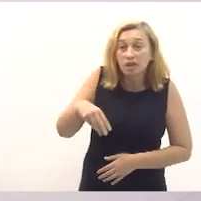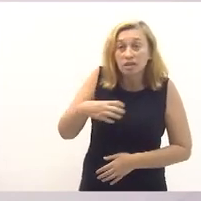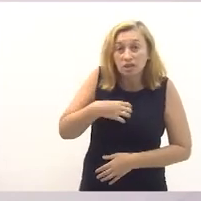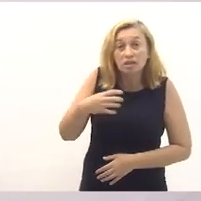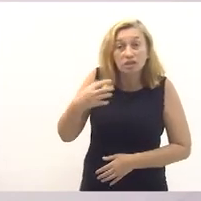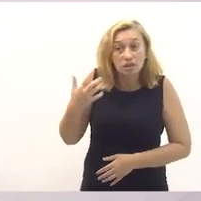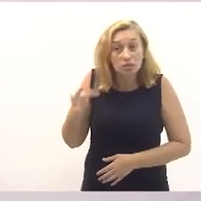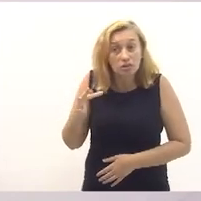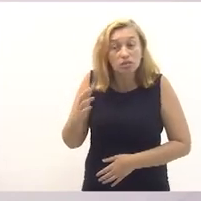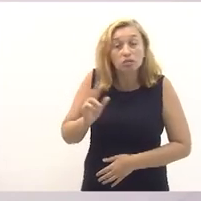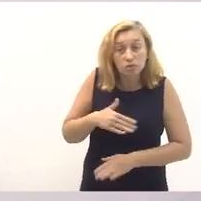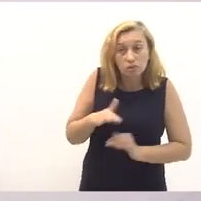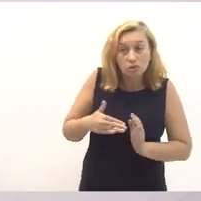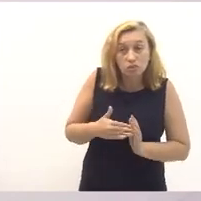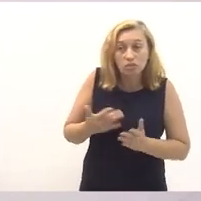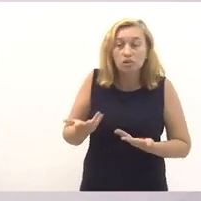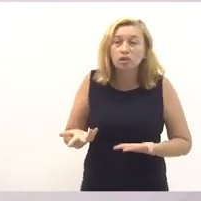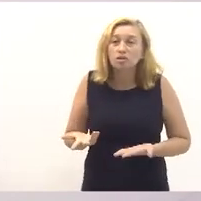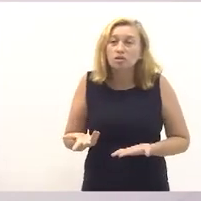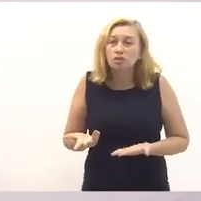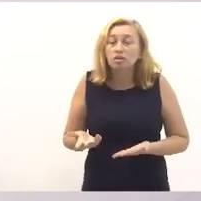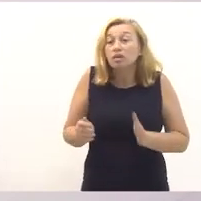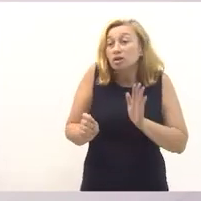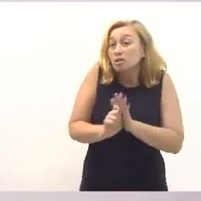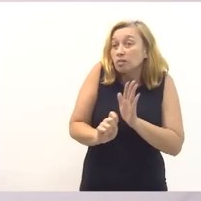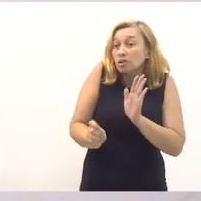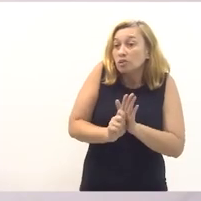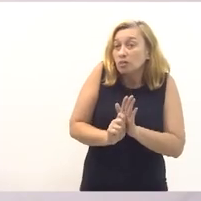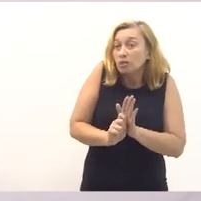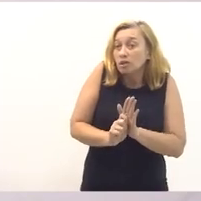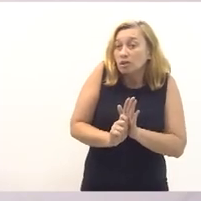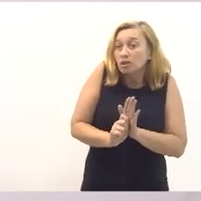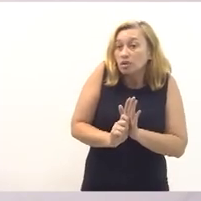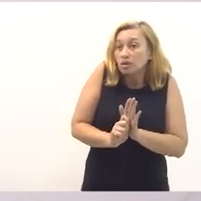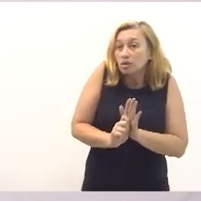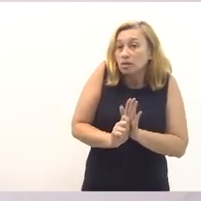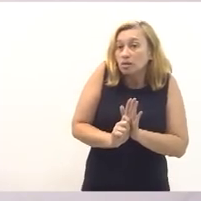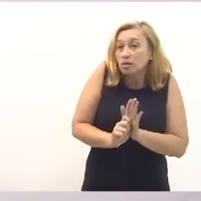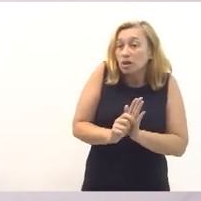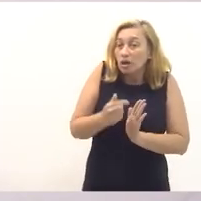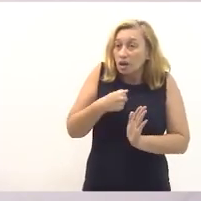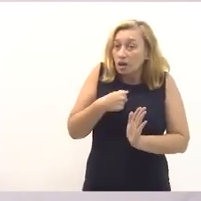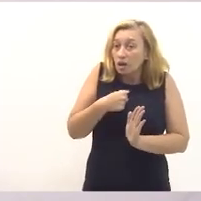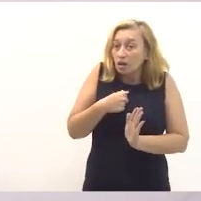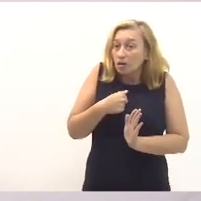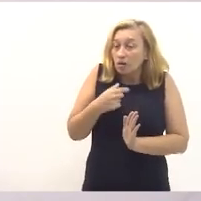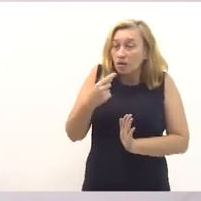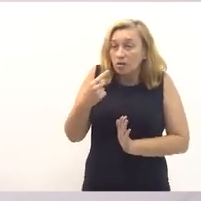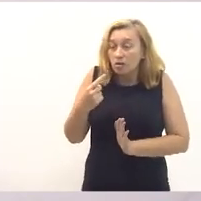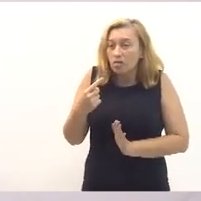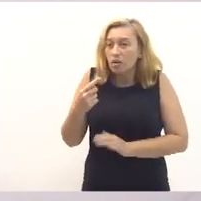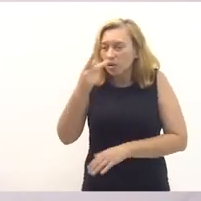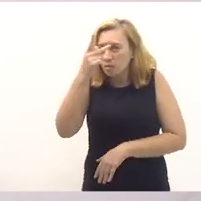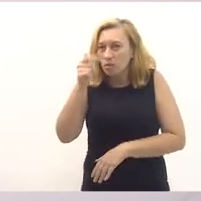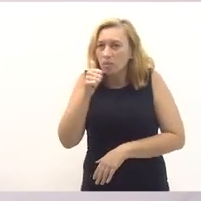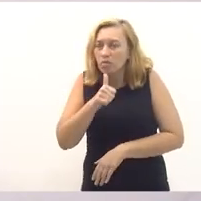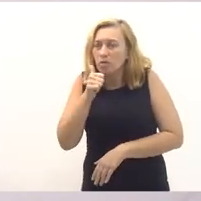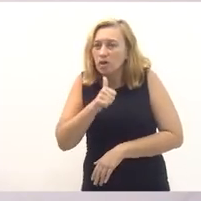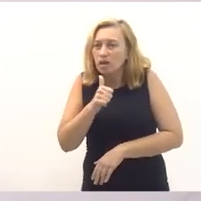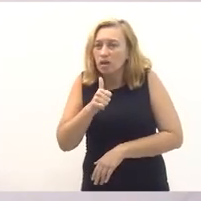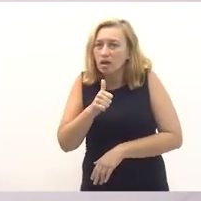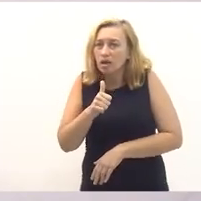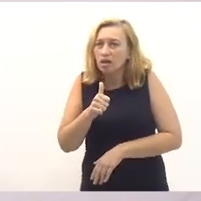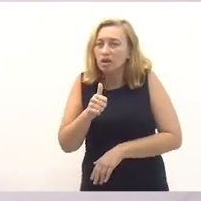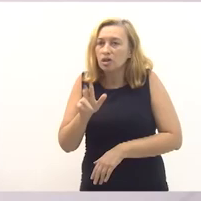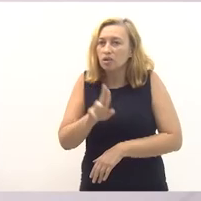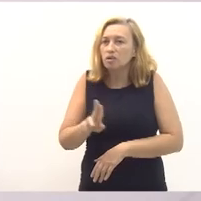sentir dor todo mundo i i a maconha é eu peguei uma paciente que tomava duas doses de morfina